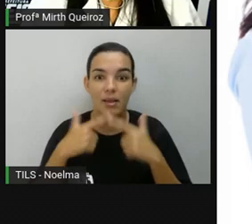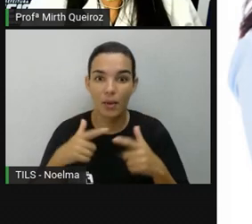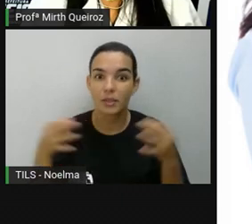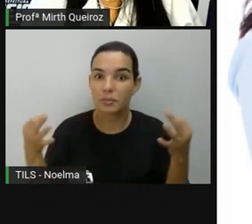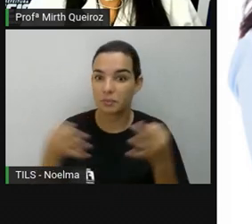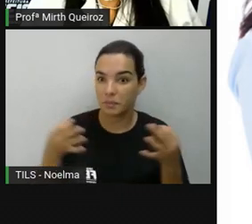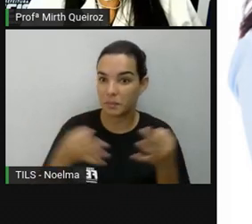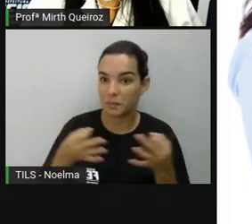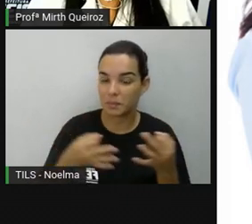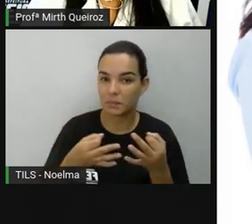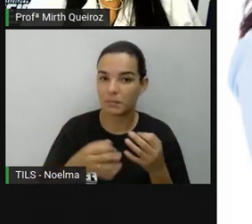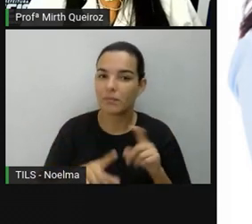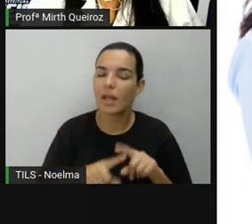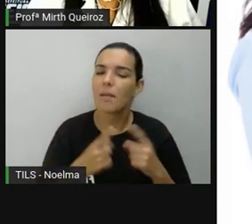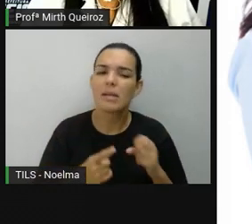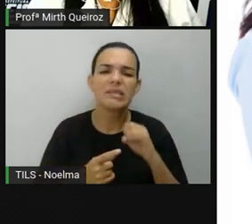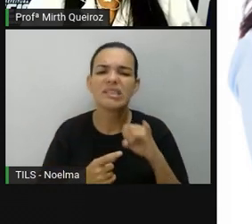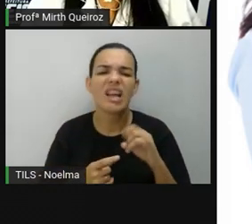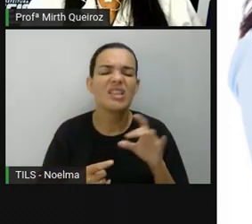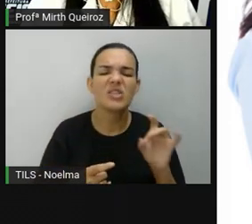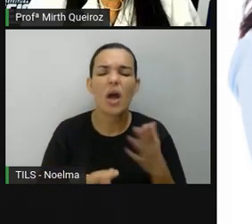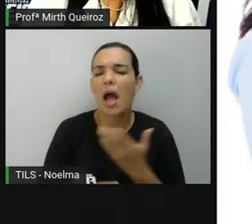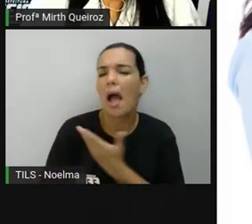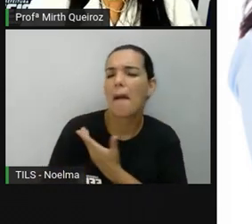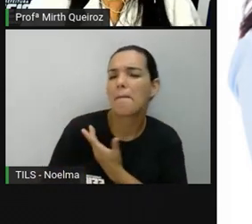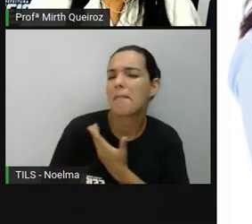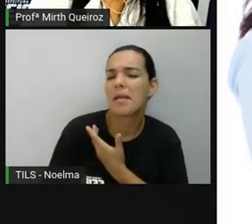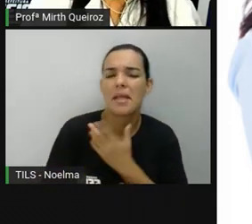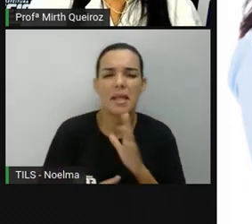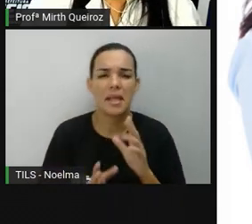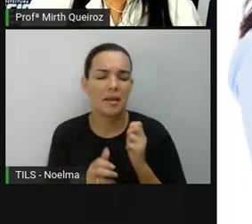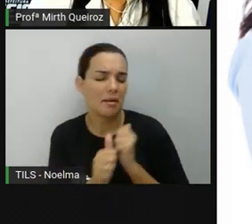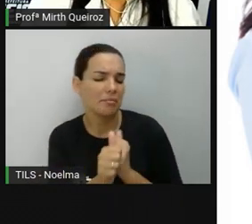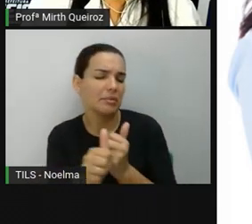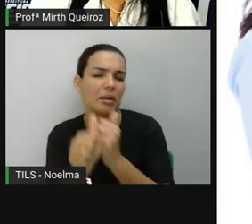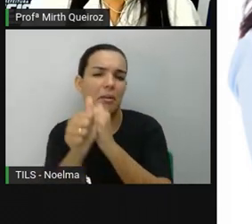rede social para interagir com um amigo, acompanhar